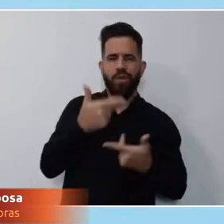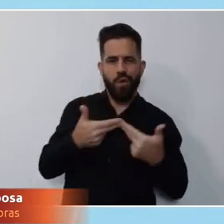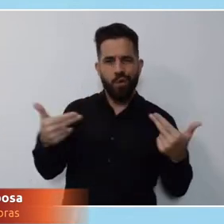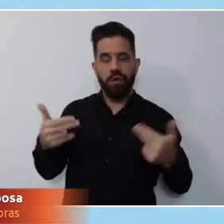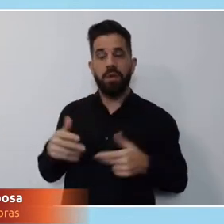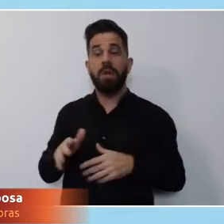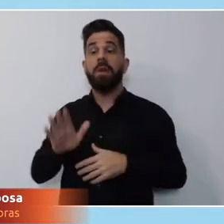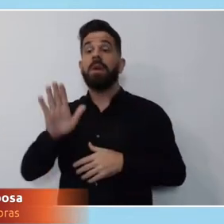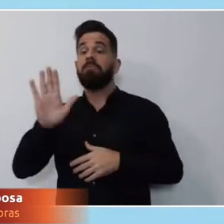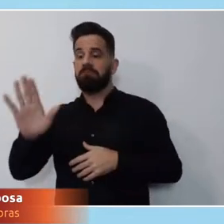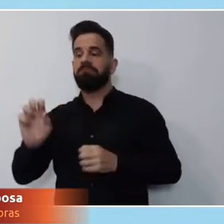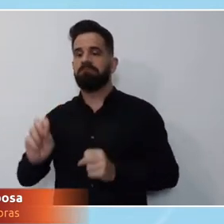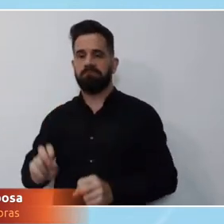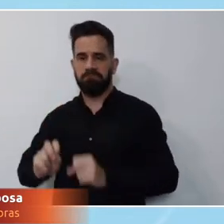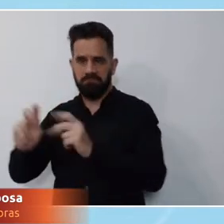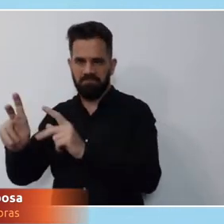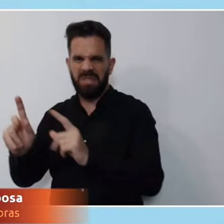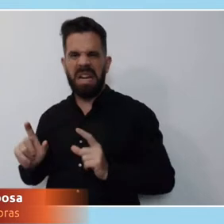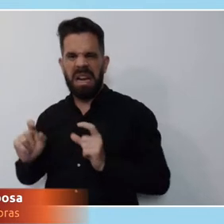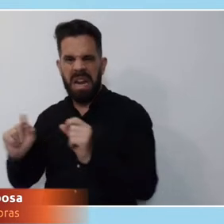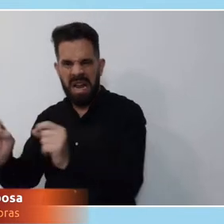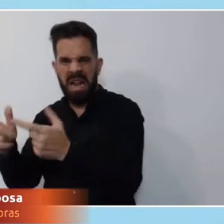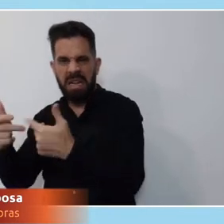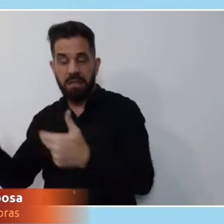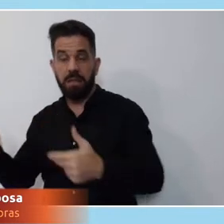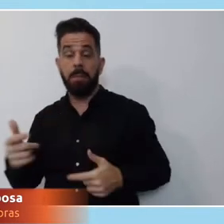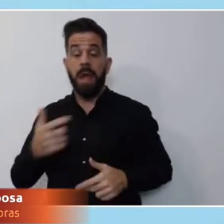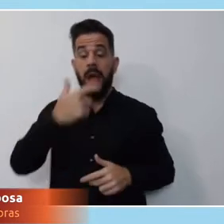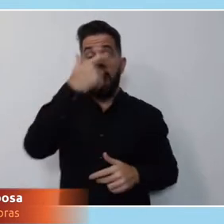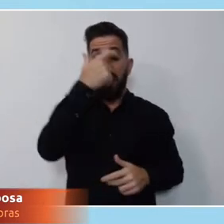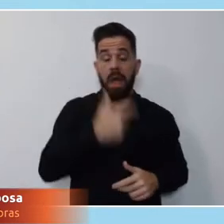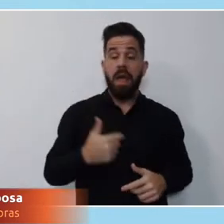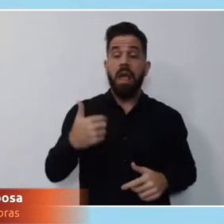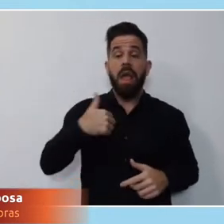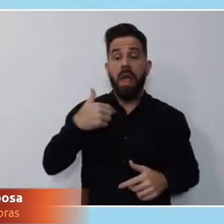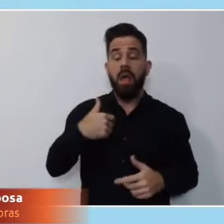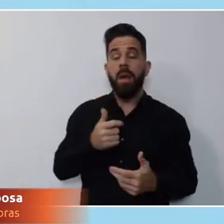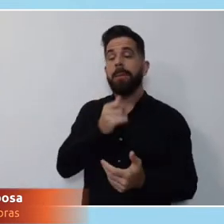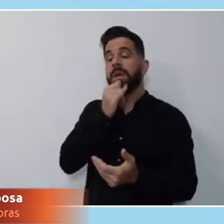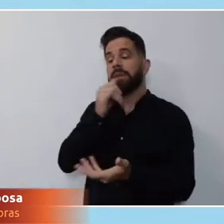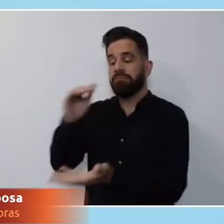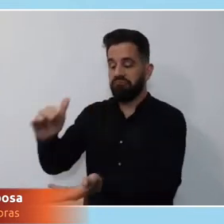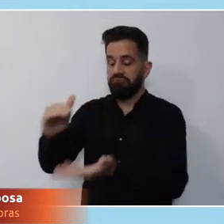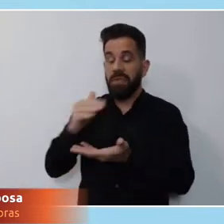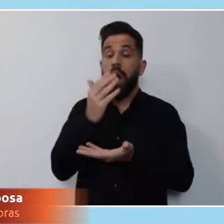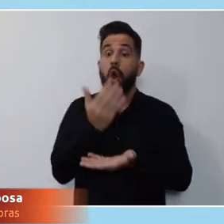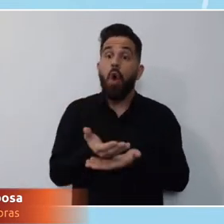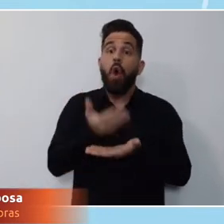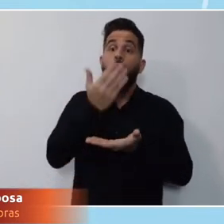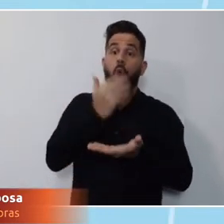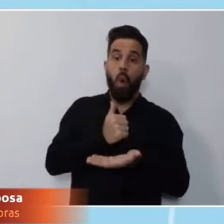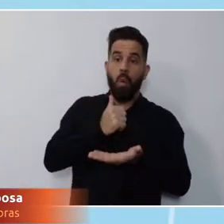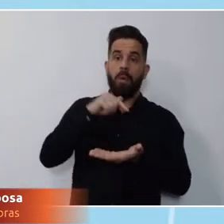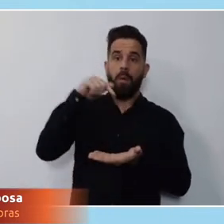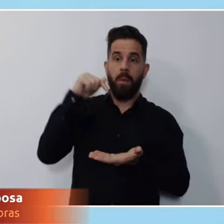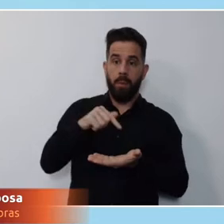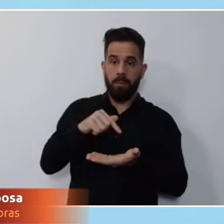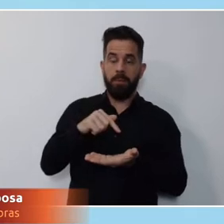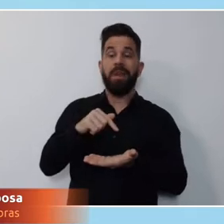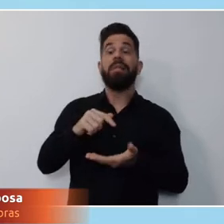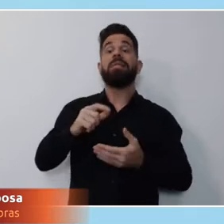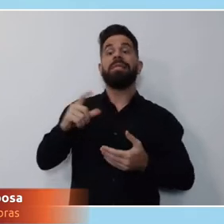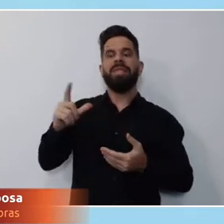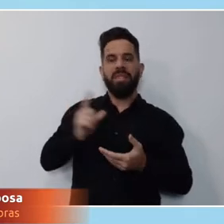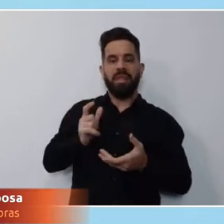desses produtos? O risco é alto de consumir, por exemplo, produtos como a gente falou no início do